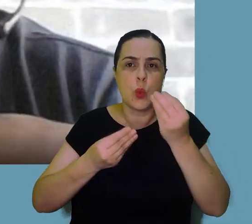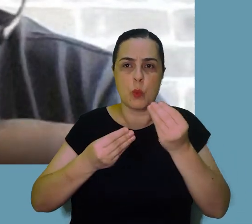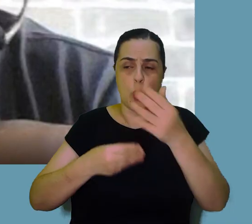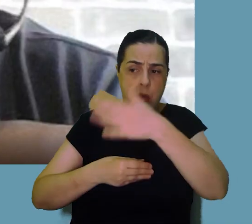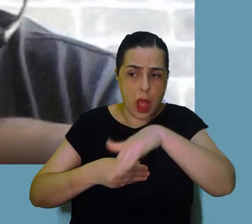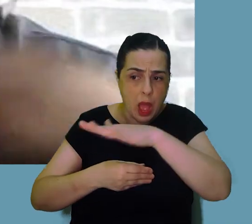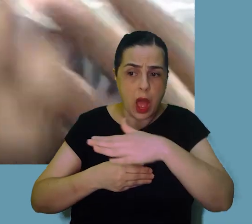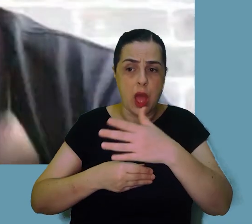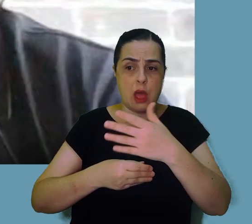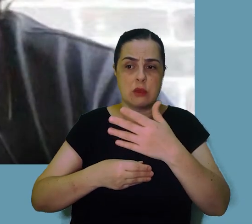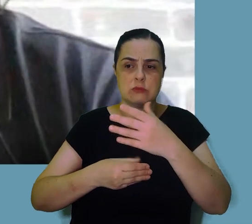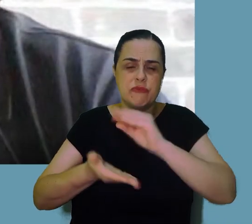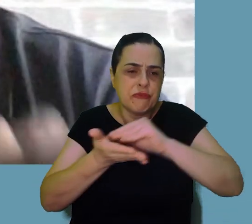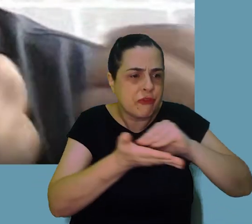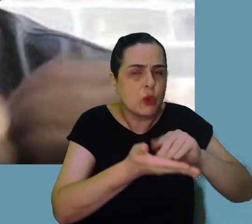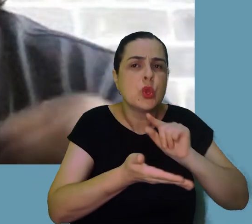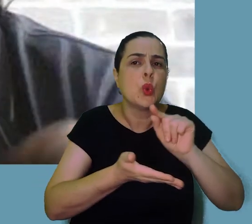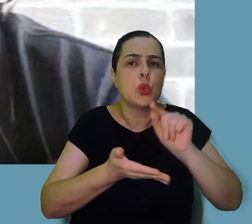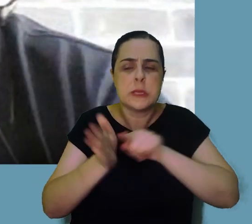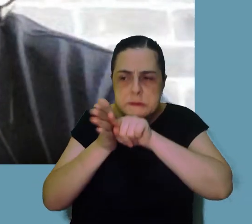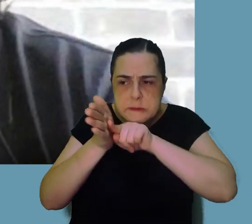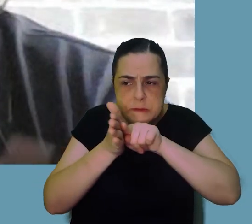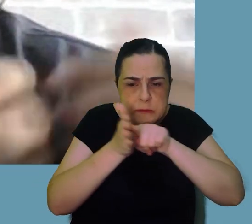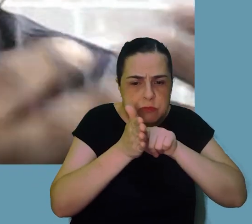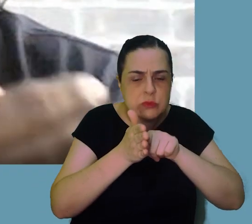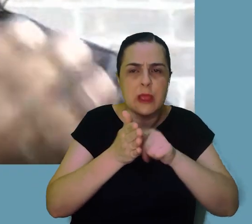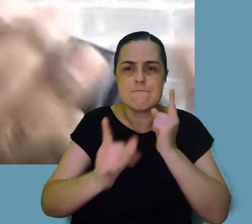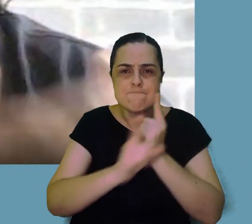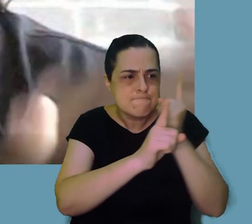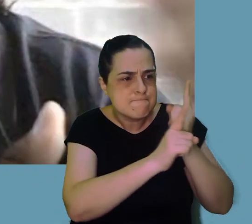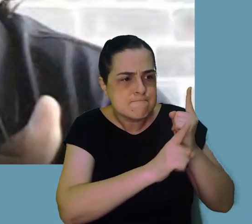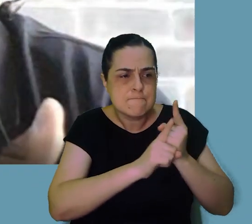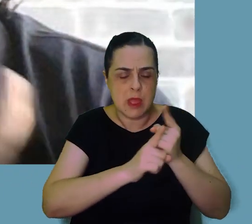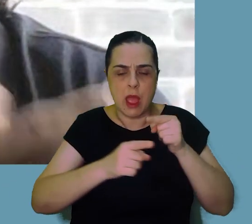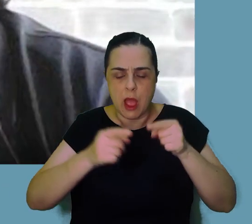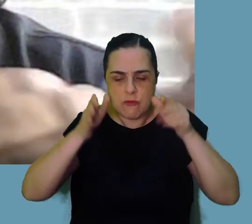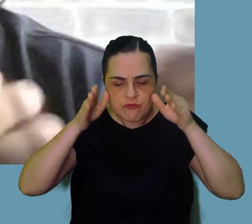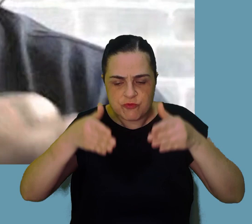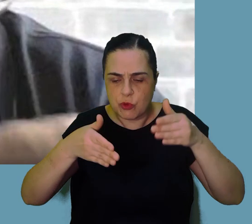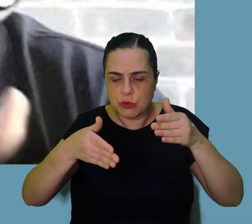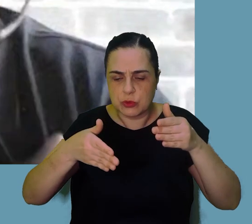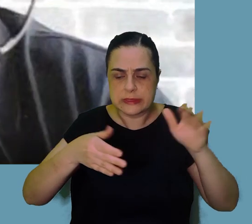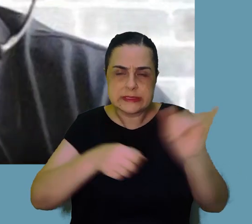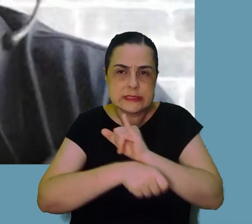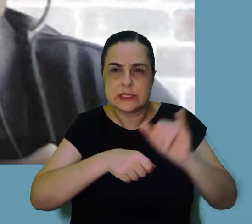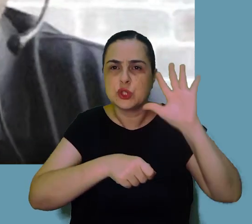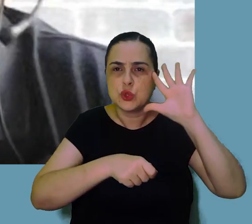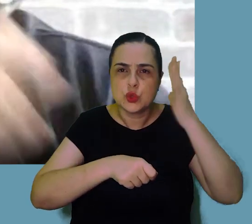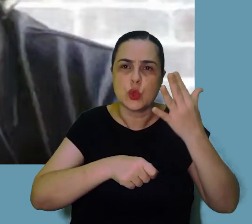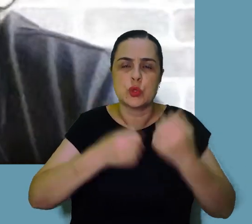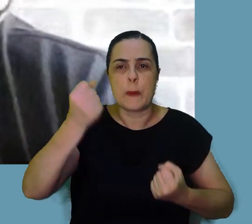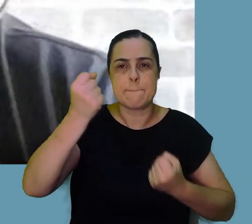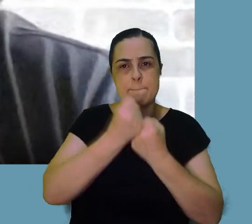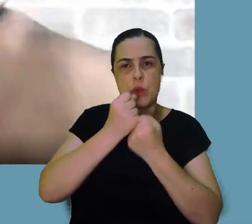da economia, e que também, olhando esse diagnóstico, ela possa pensar em soluções de como apoiar iniciativas e